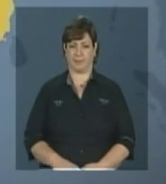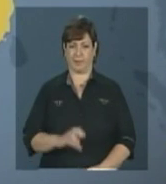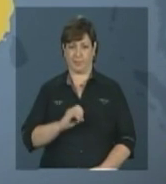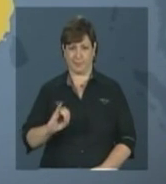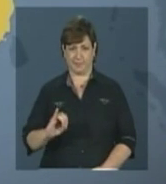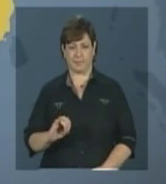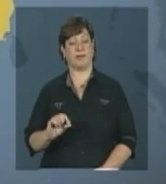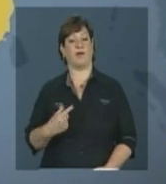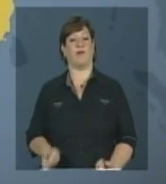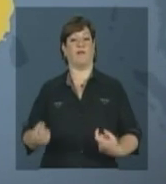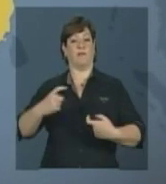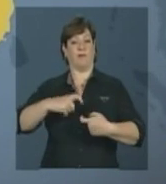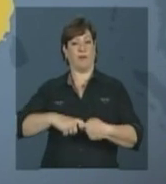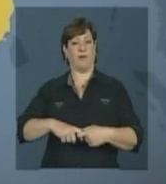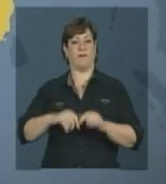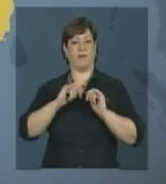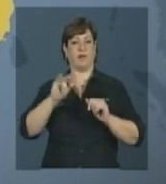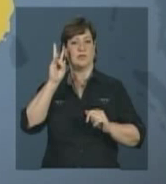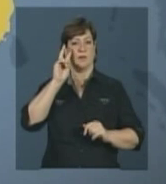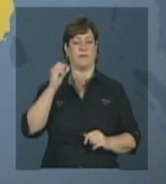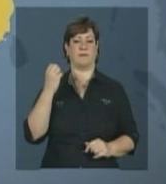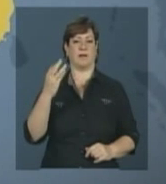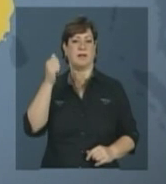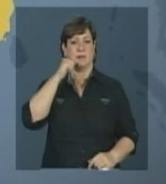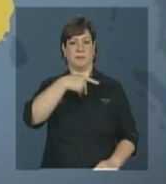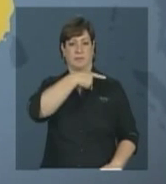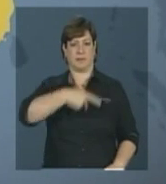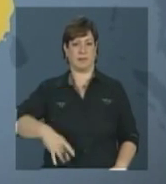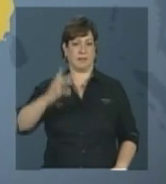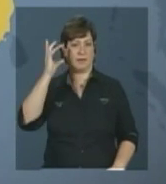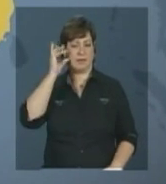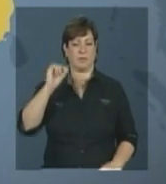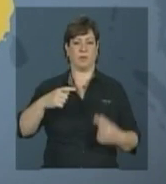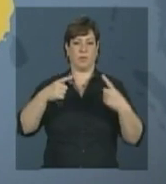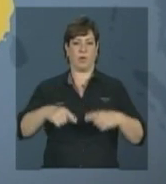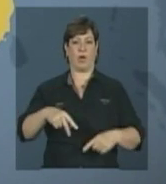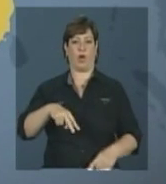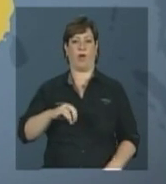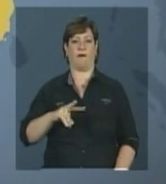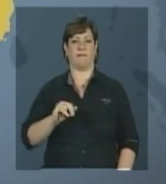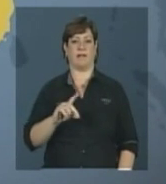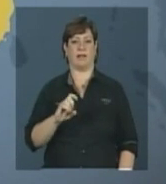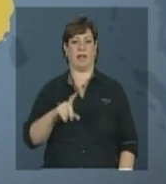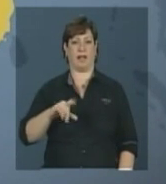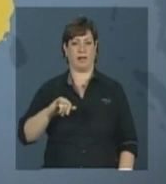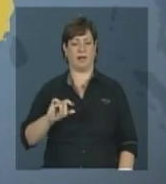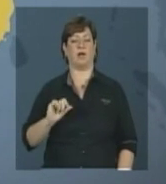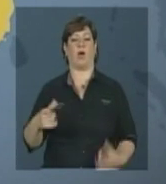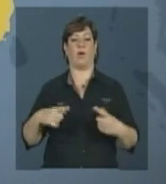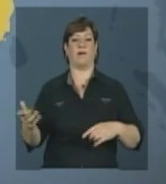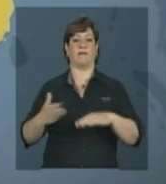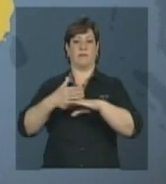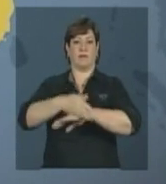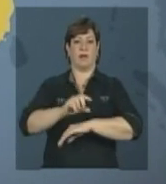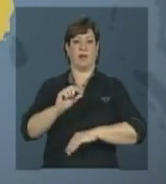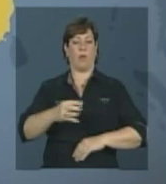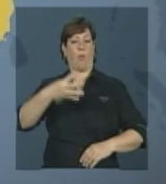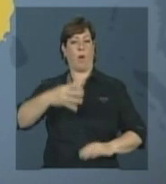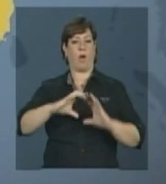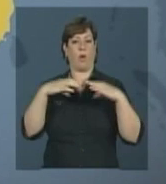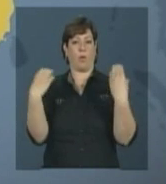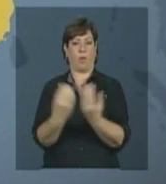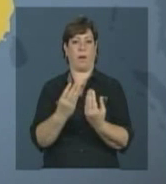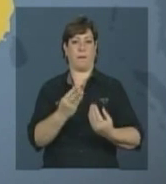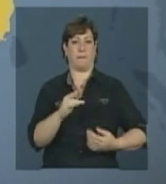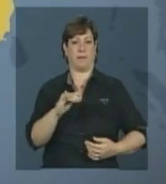Olá, voltamos a falar sobre a viagem da presidenta Dilma Rousseff à Nova Delhi, onde participa da quarta cúpula dos BRICS, que reúne